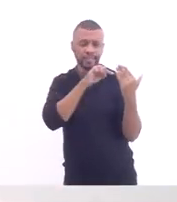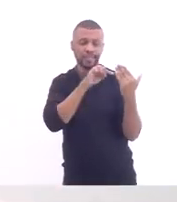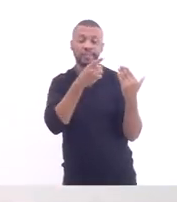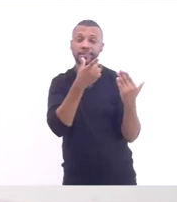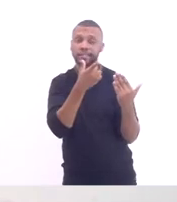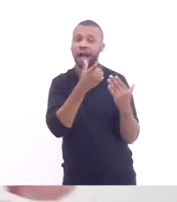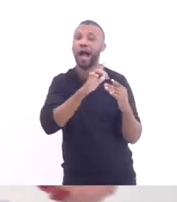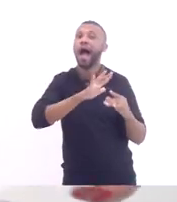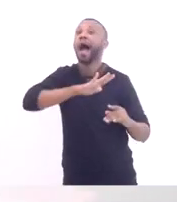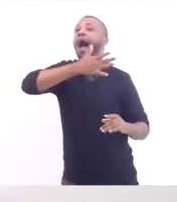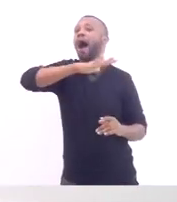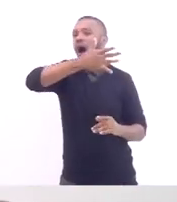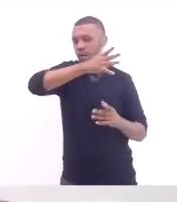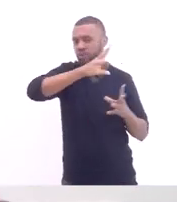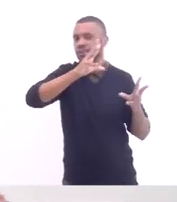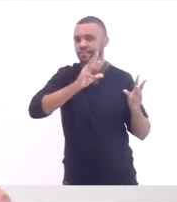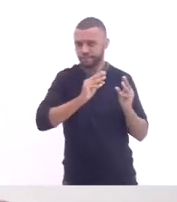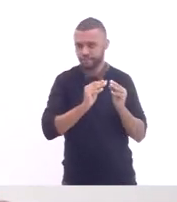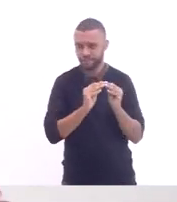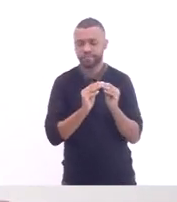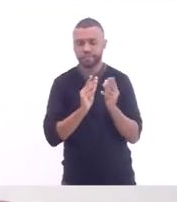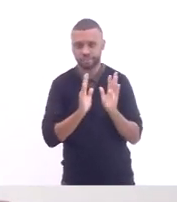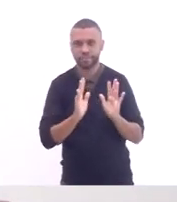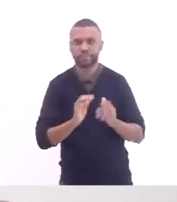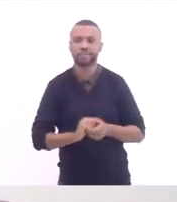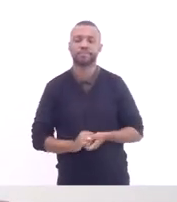Então, essas eram as... Para a gente poder